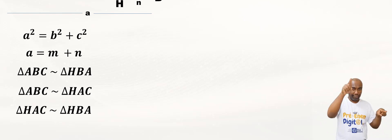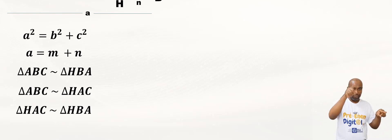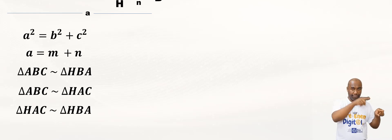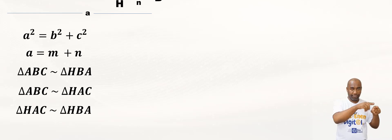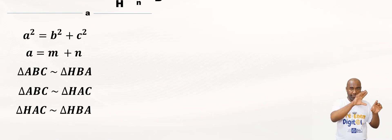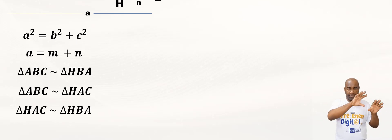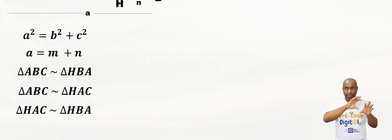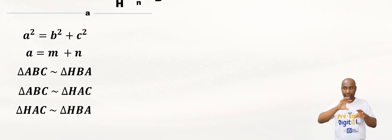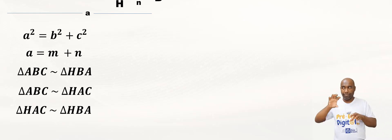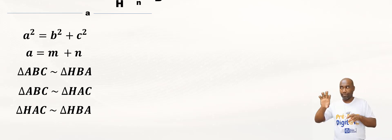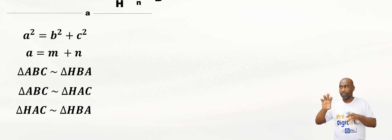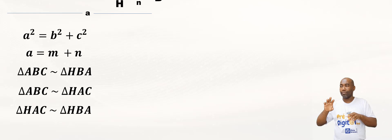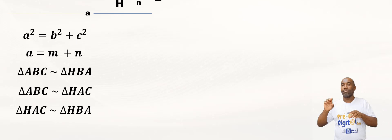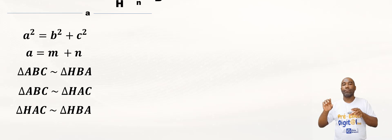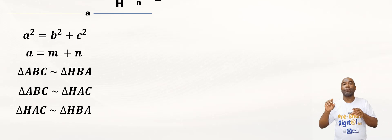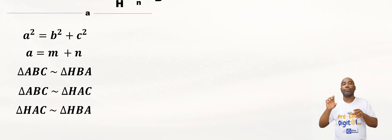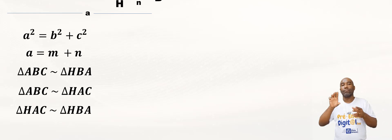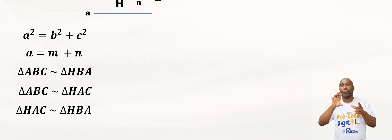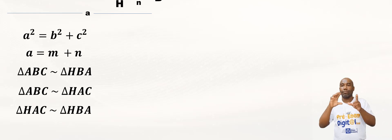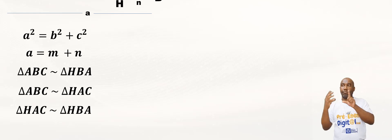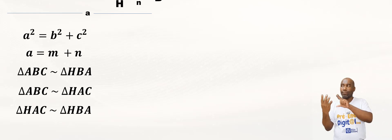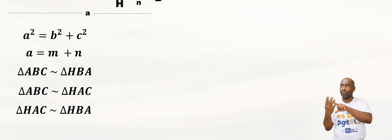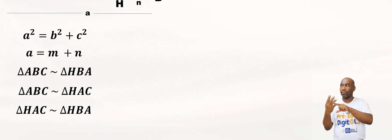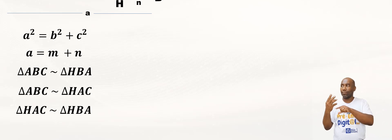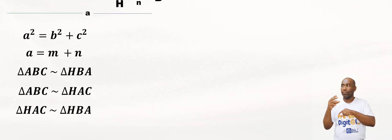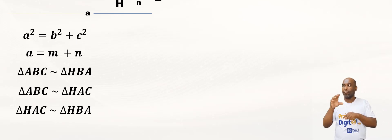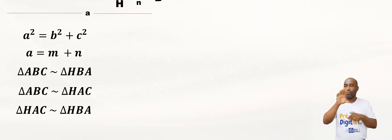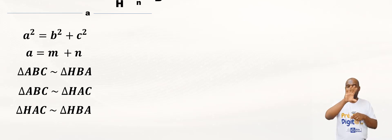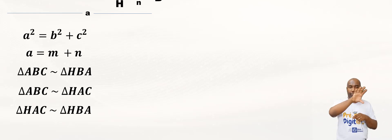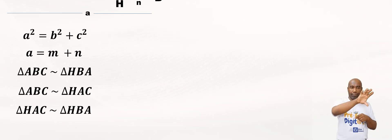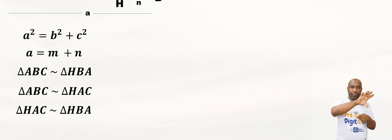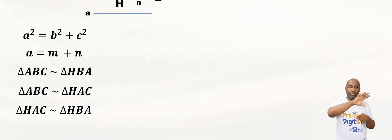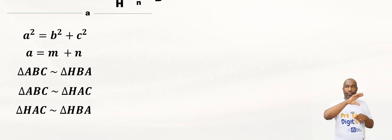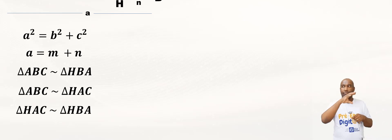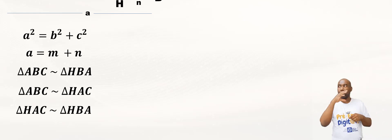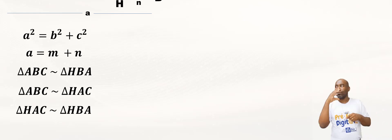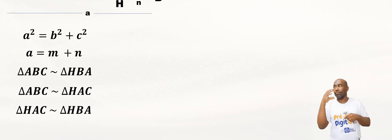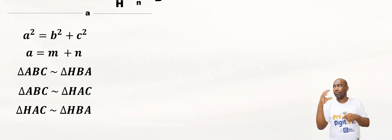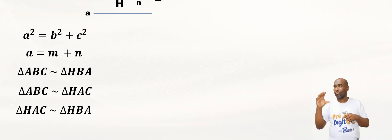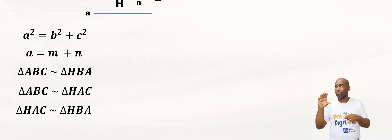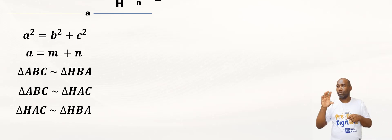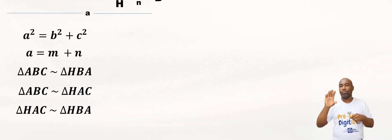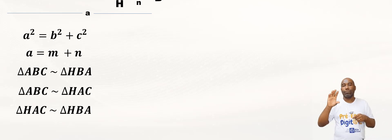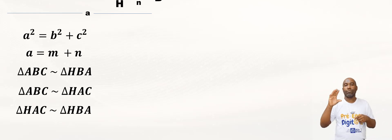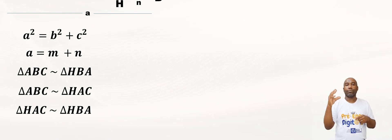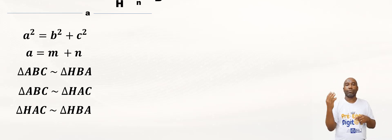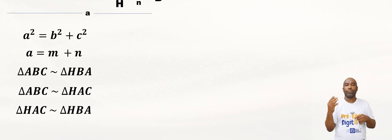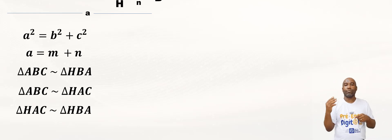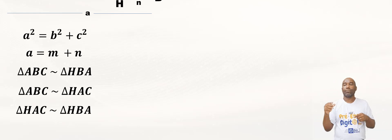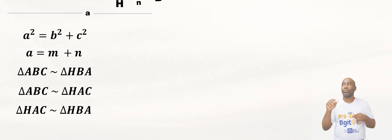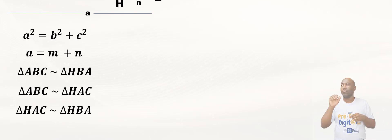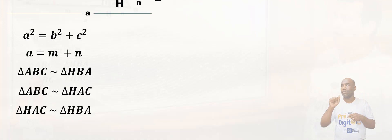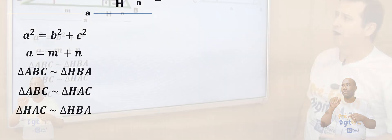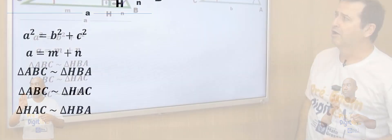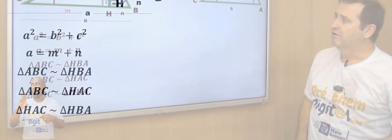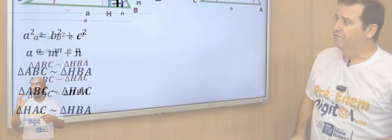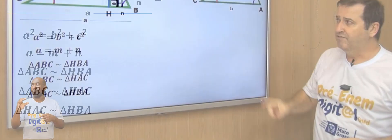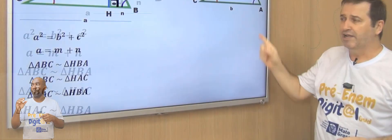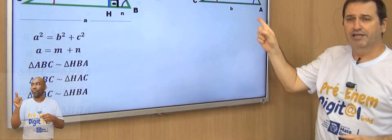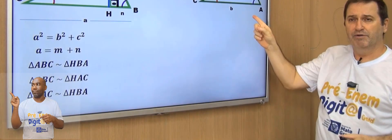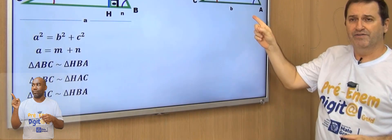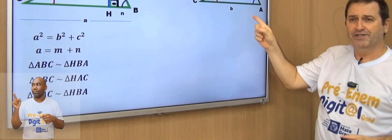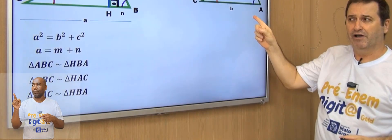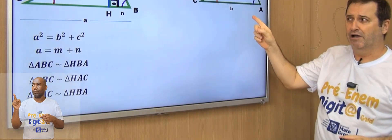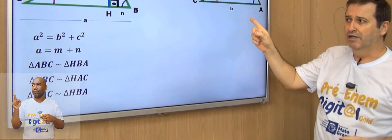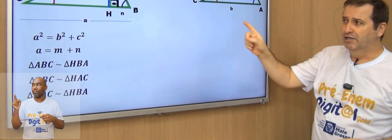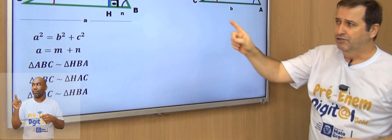colocar ele aqui mas eu já vou colocar ele na mesma Veja só eu vou colocar ele na mesma posição do triângulo ABC é uma ó